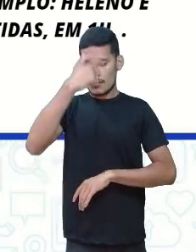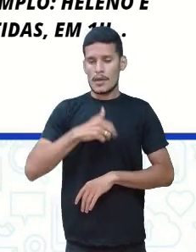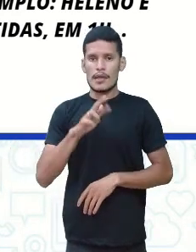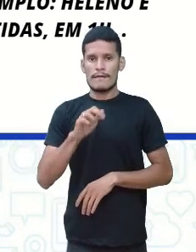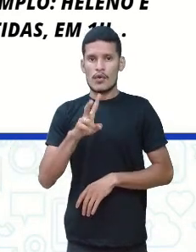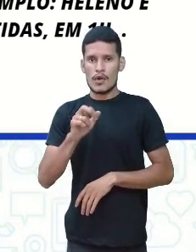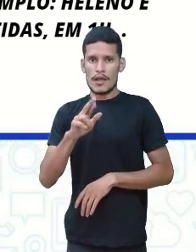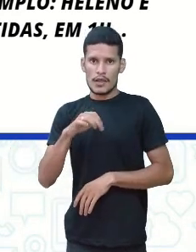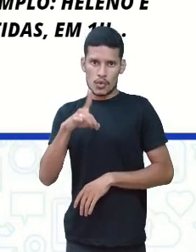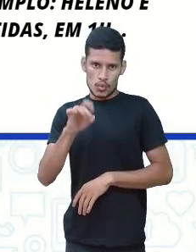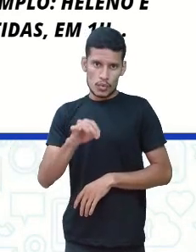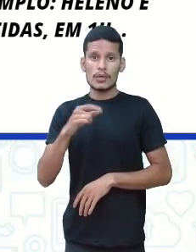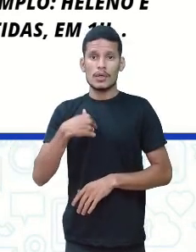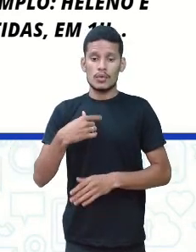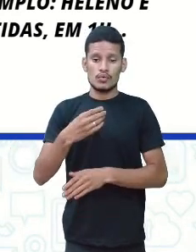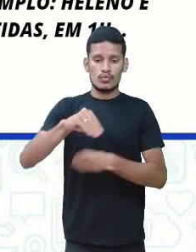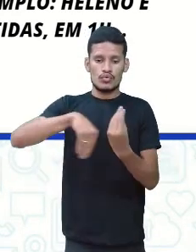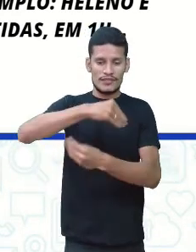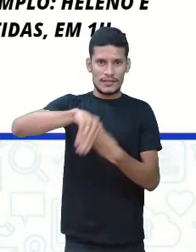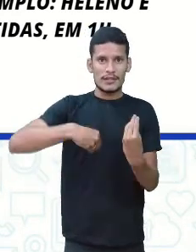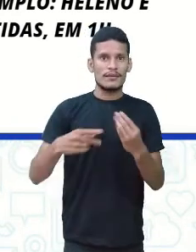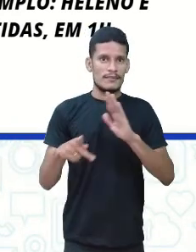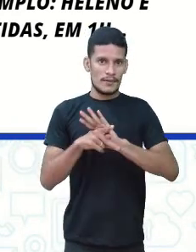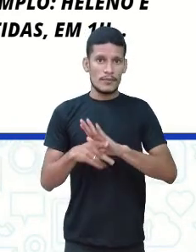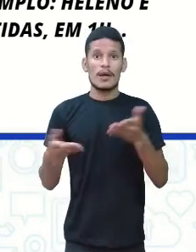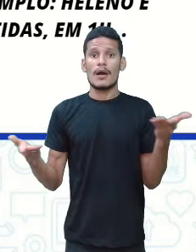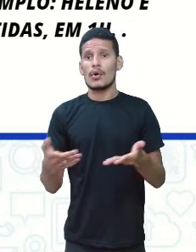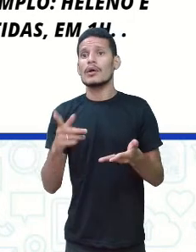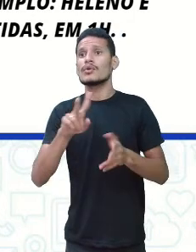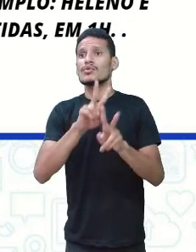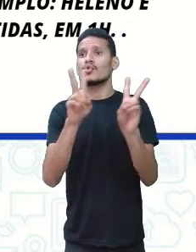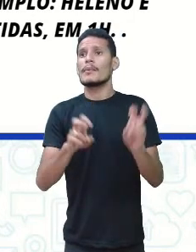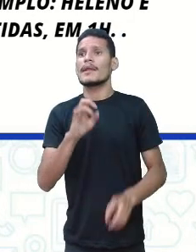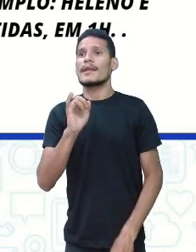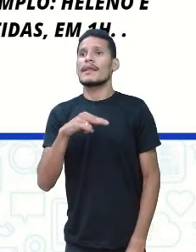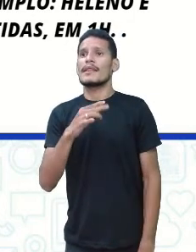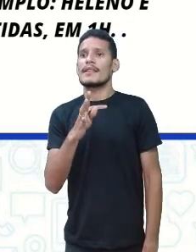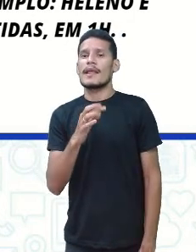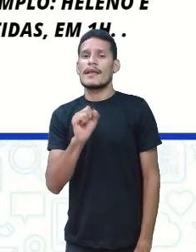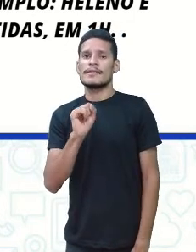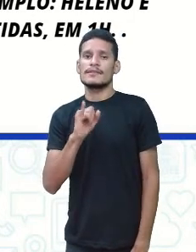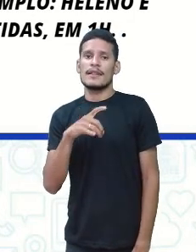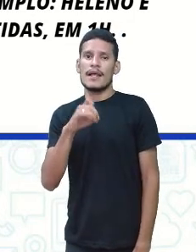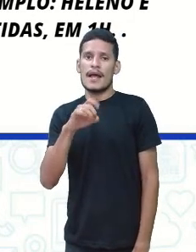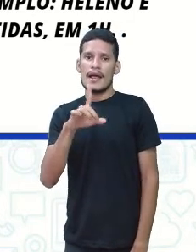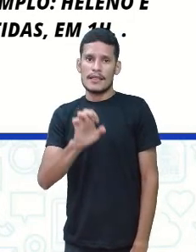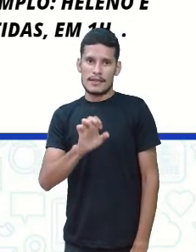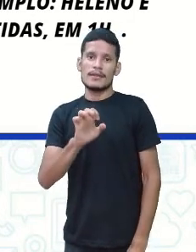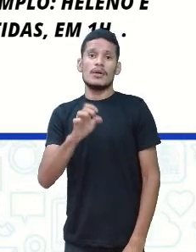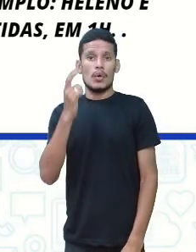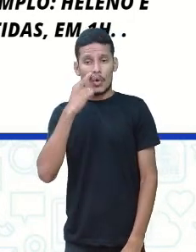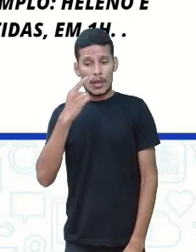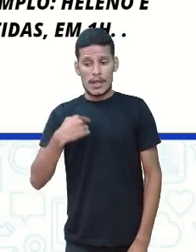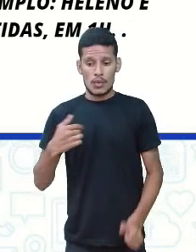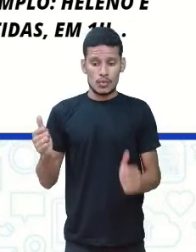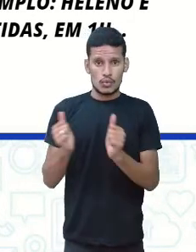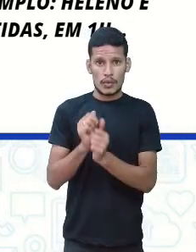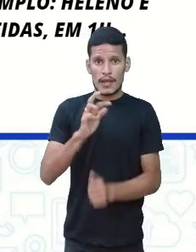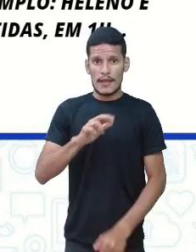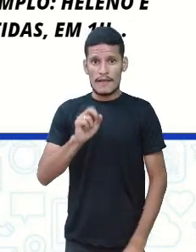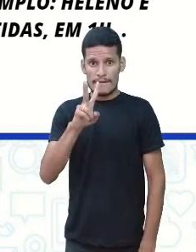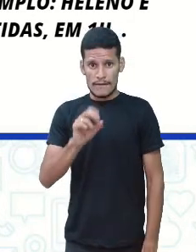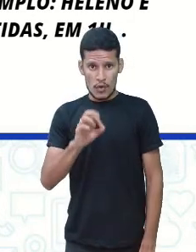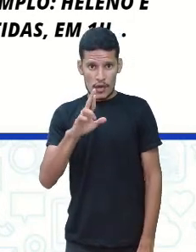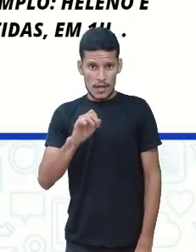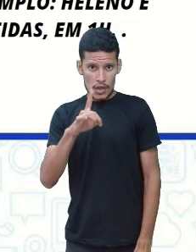aqui com todo mundo junto e misturado. Eu vou falar agora de intensidade, eu posso aumentar a intensidade. Eu e Revo começaremos a